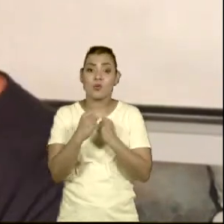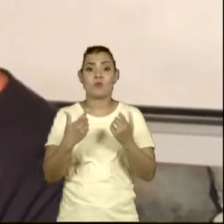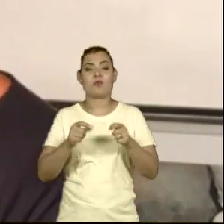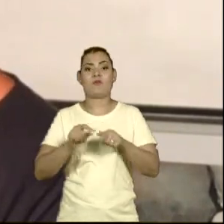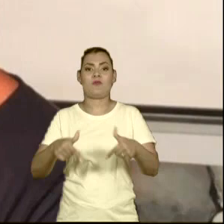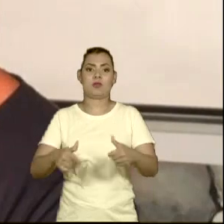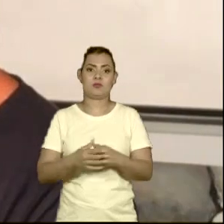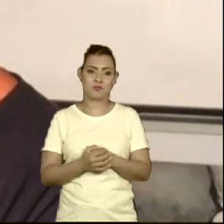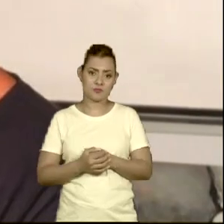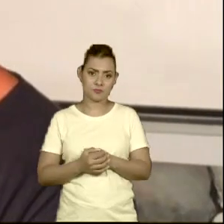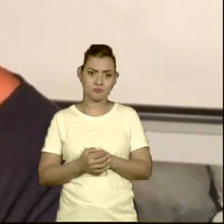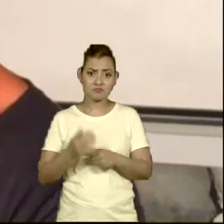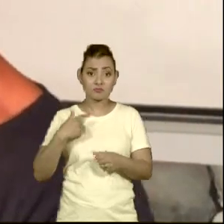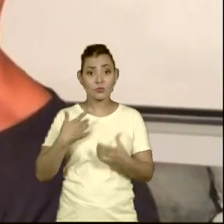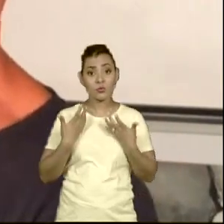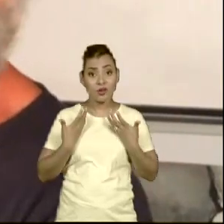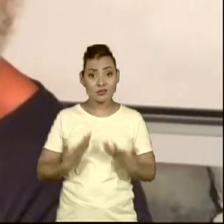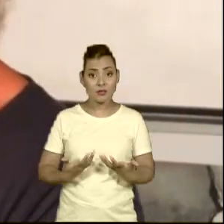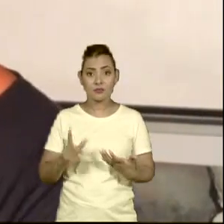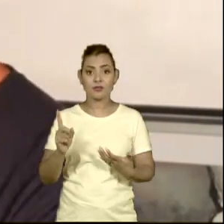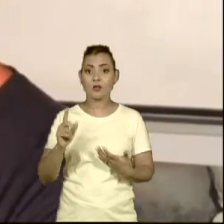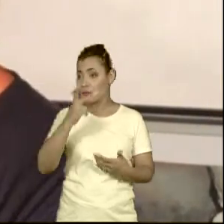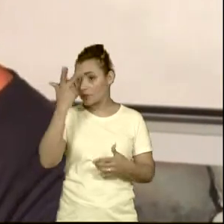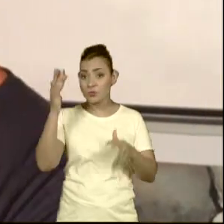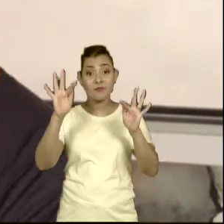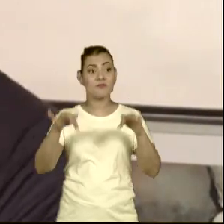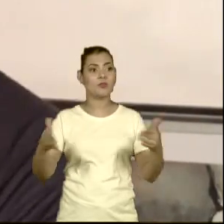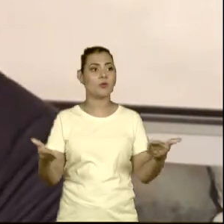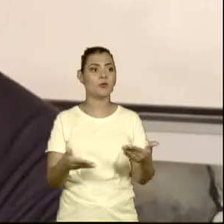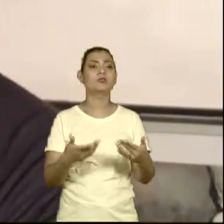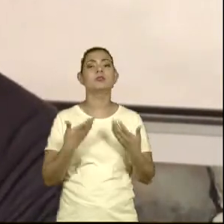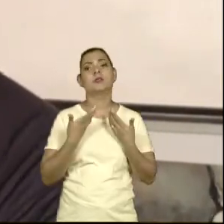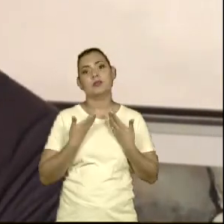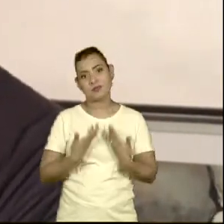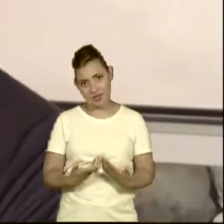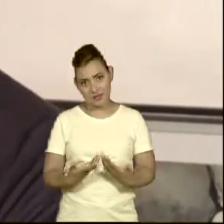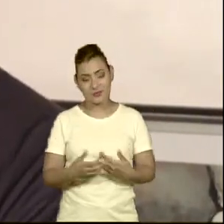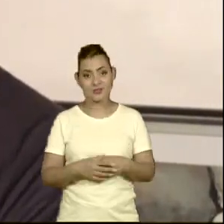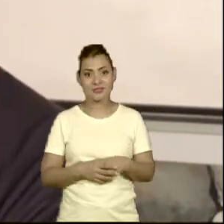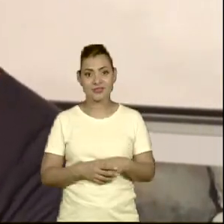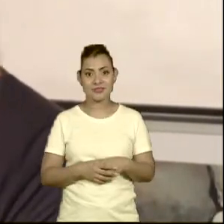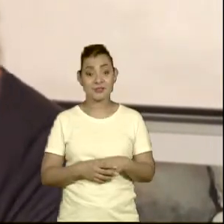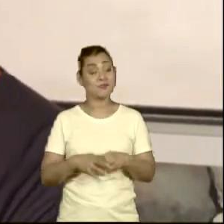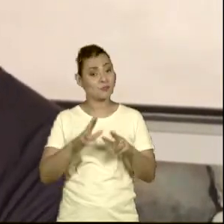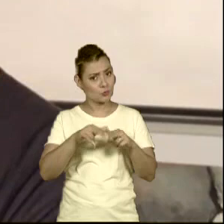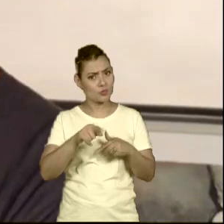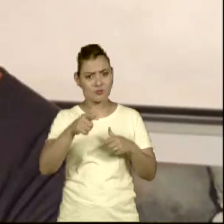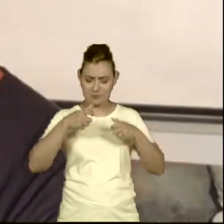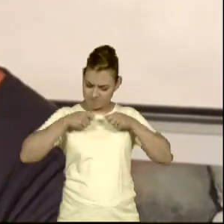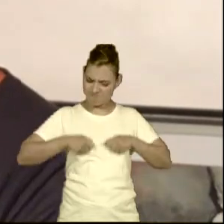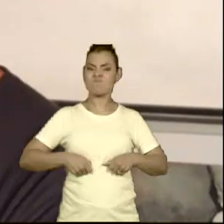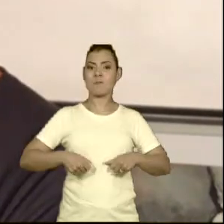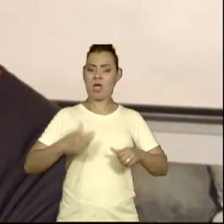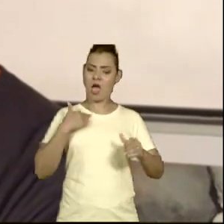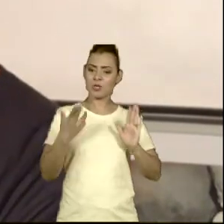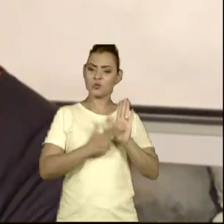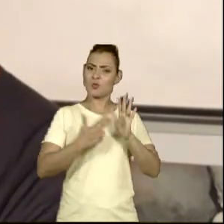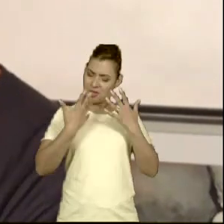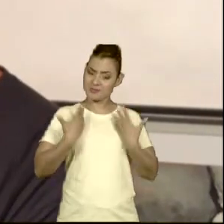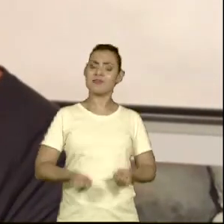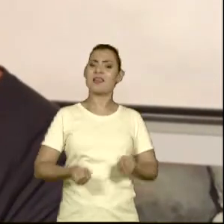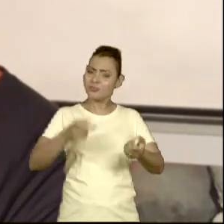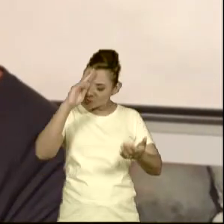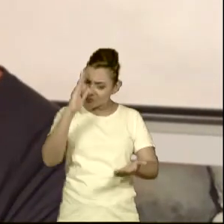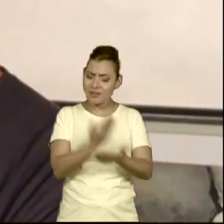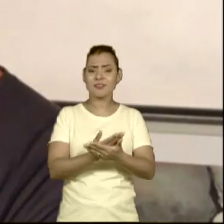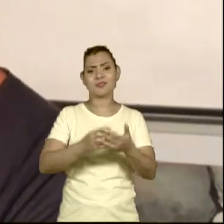descubro que eu estou cansado até a hora que alguém fala acabou por hoje. Tá? Então, veste a camisa, acredite de